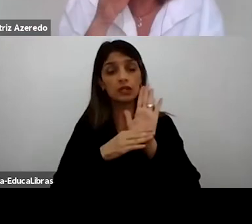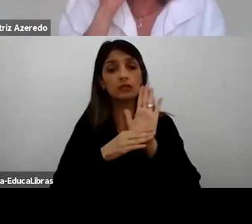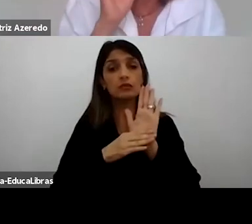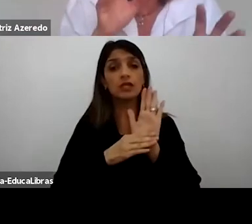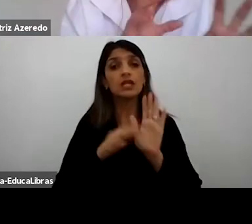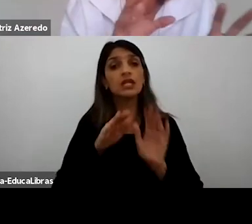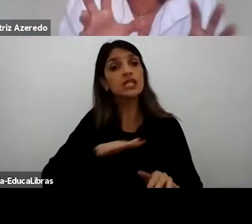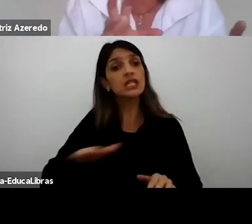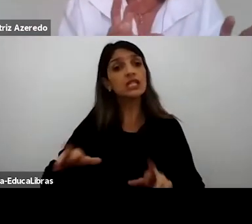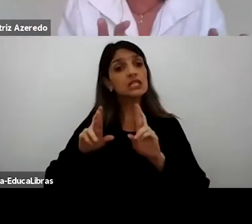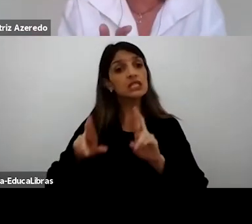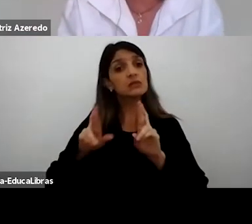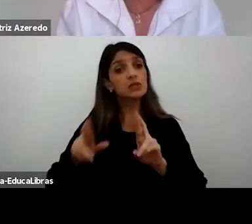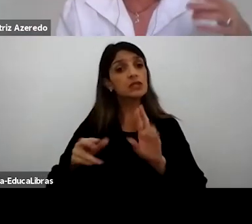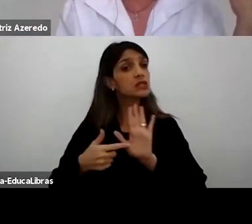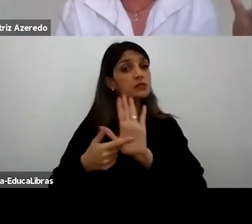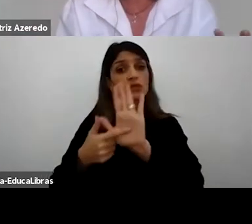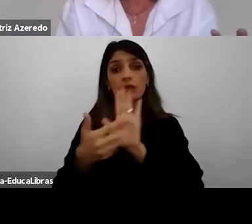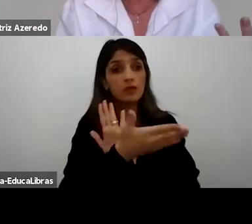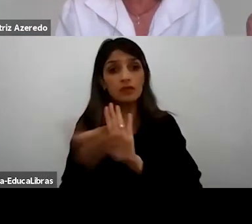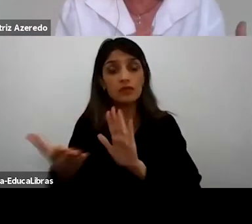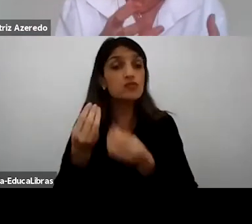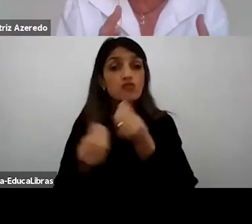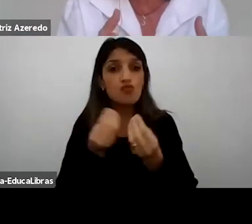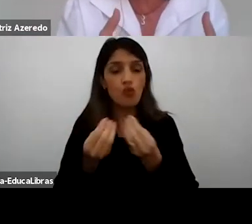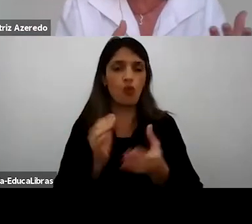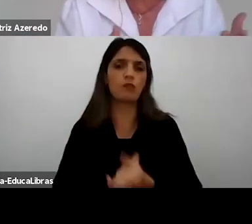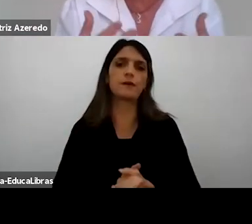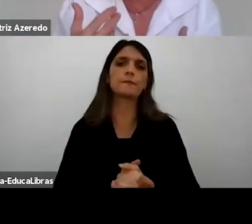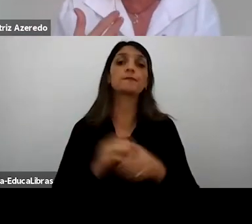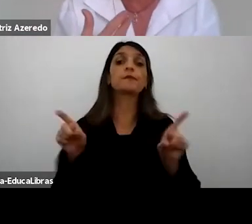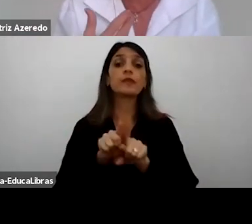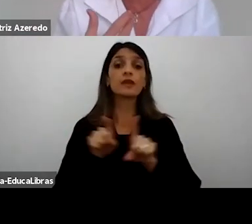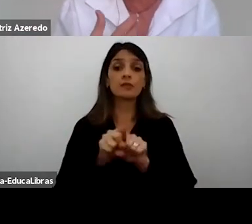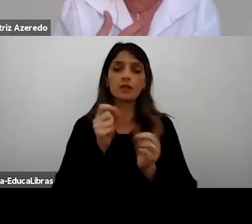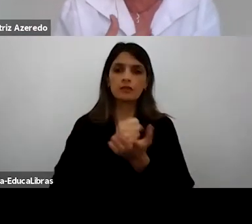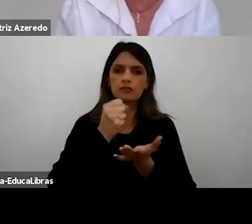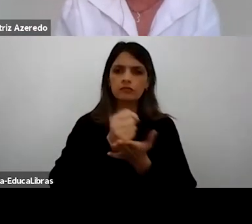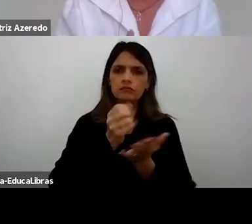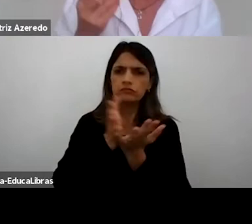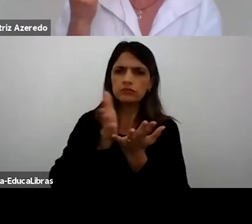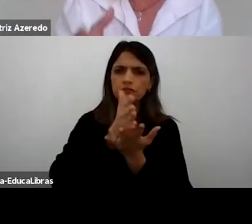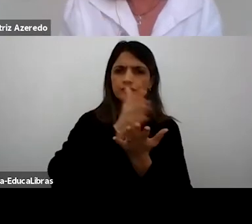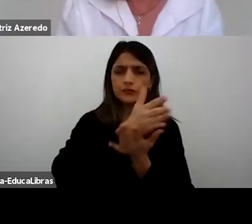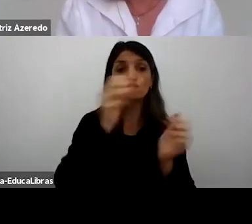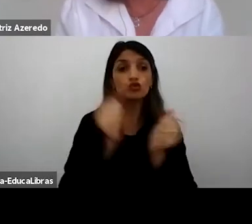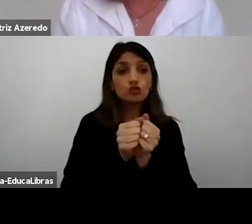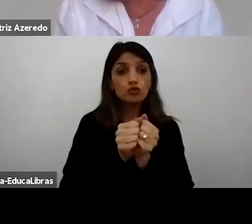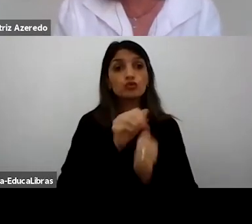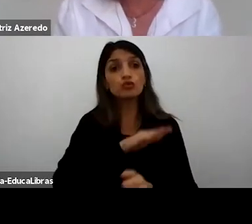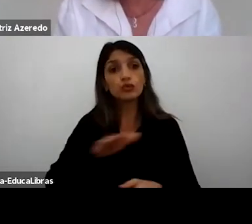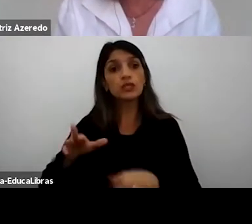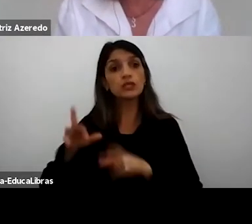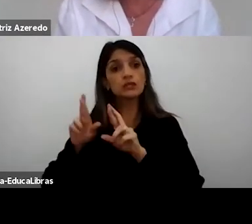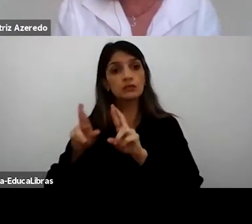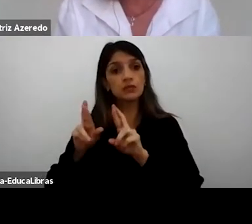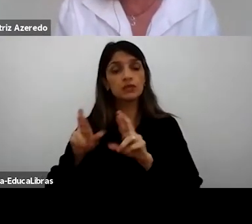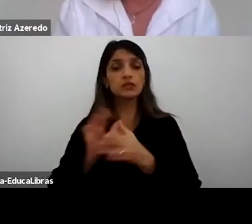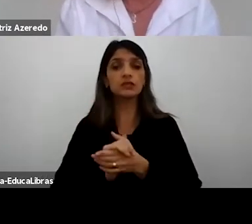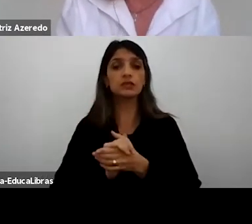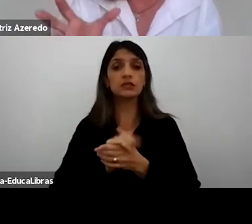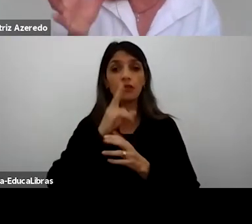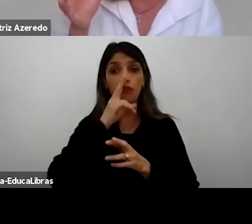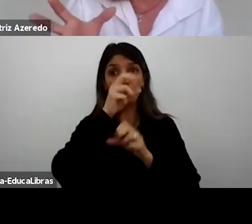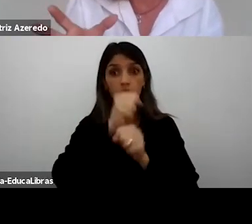só para fechar o outro ponto de contato do documento, das diretrizes com o Criança Esperança, é o fortalecimento das